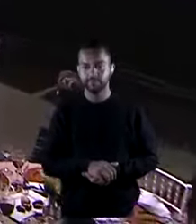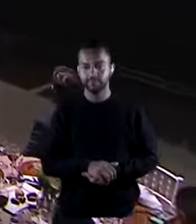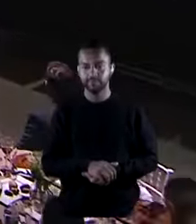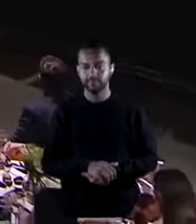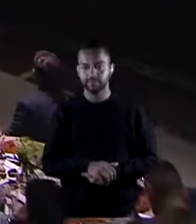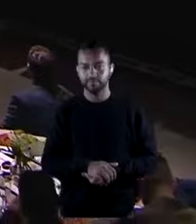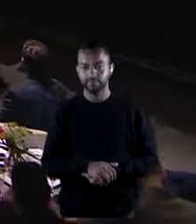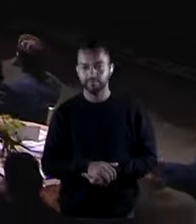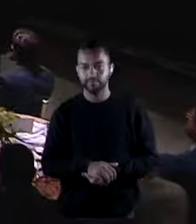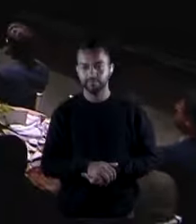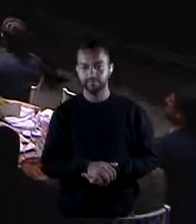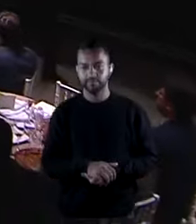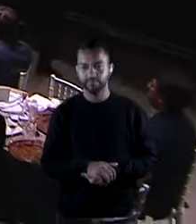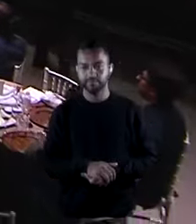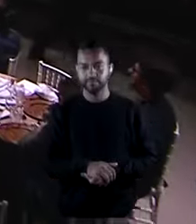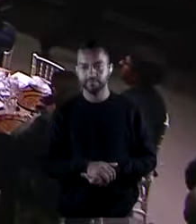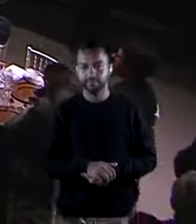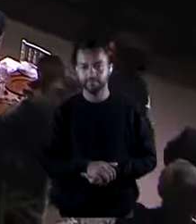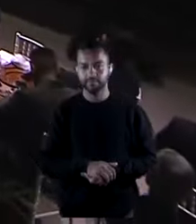Aqui.